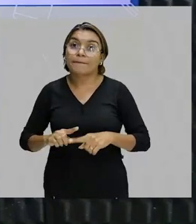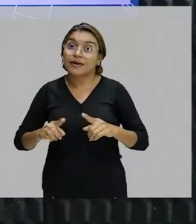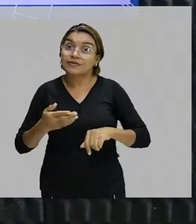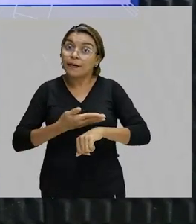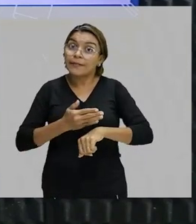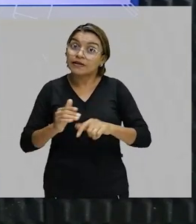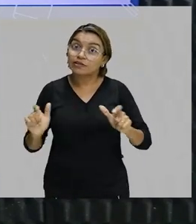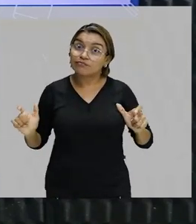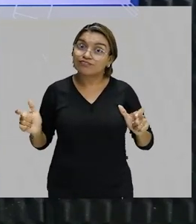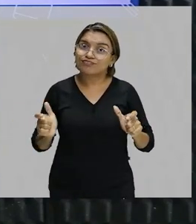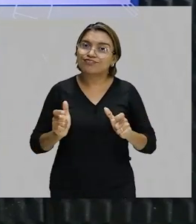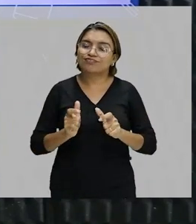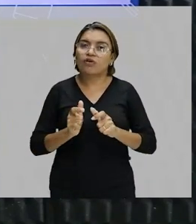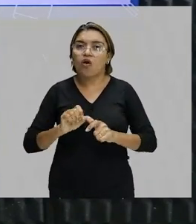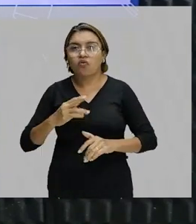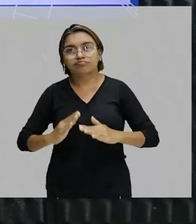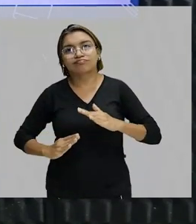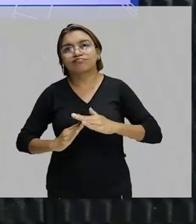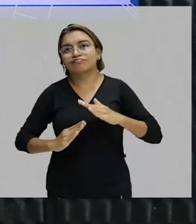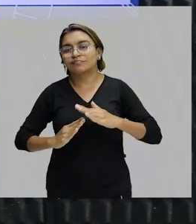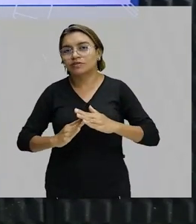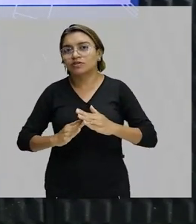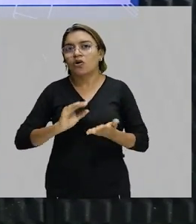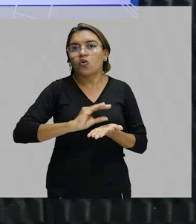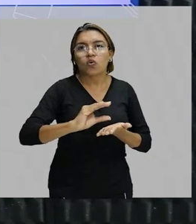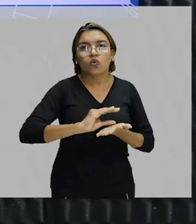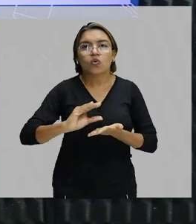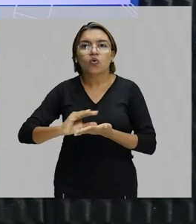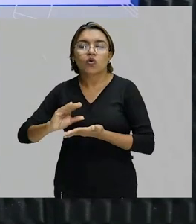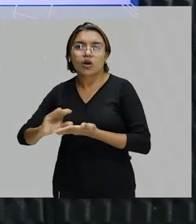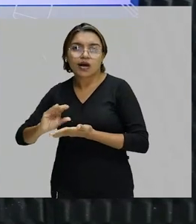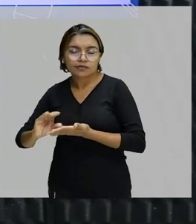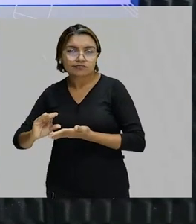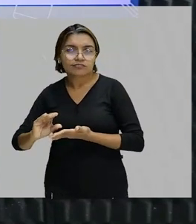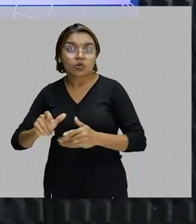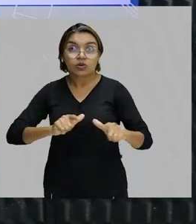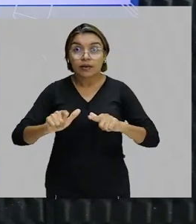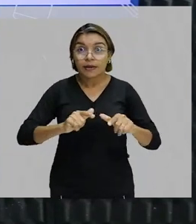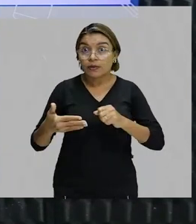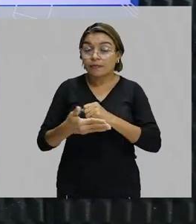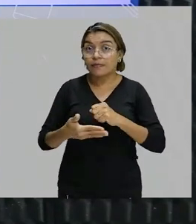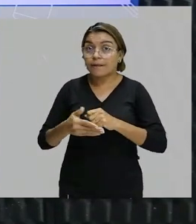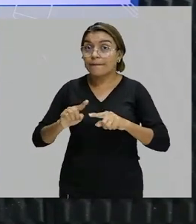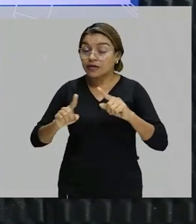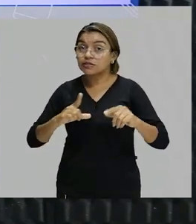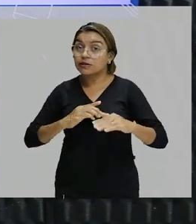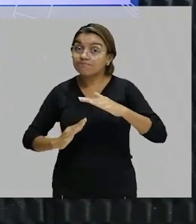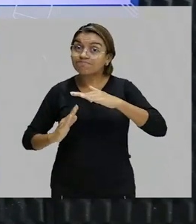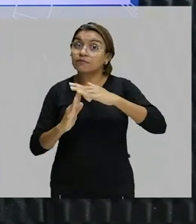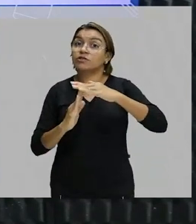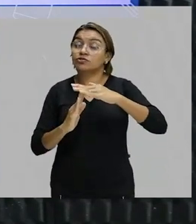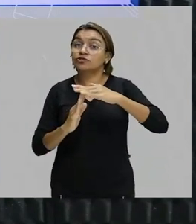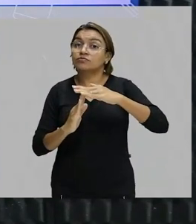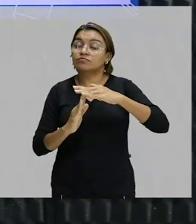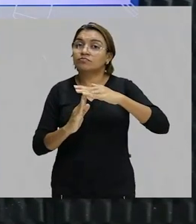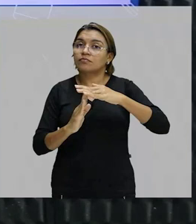reduz ou limita os gastos com serviço básico porque agora exe um limite vai até esse